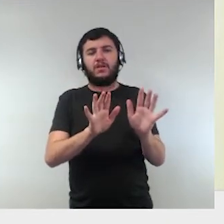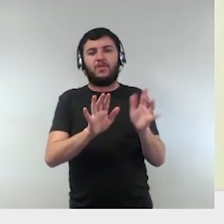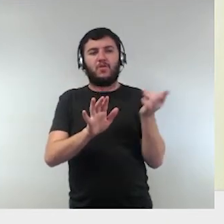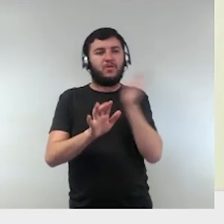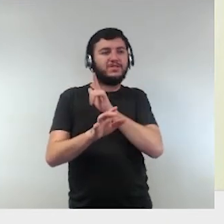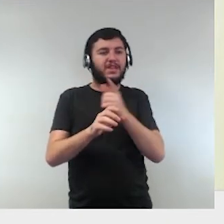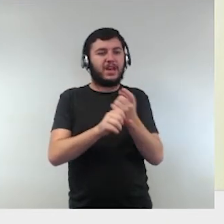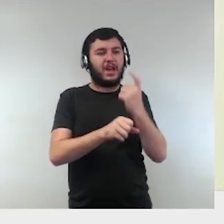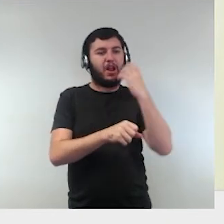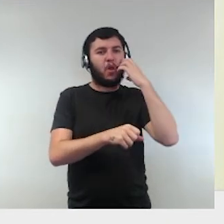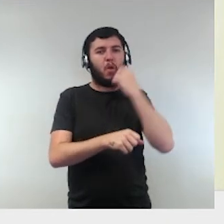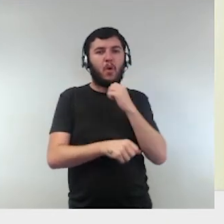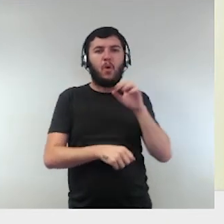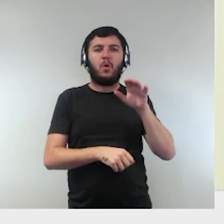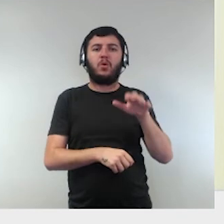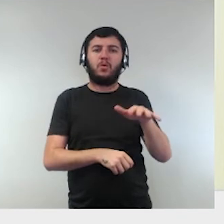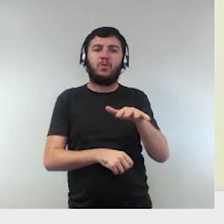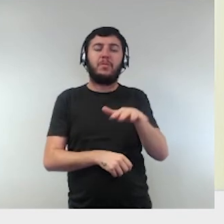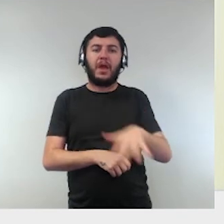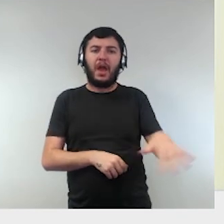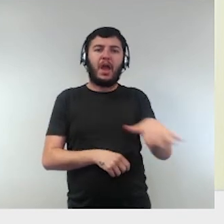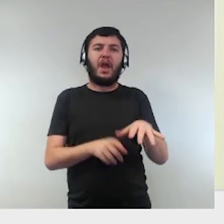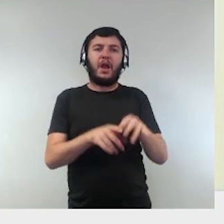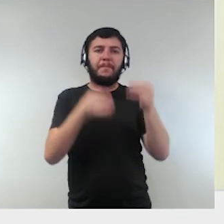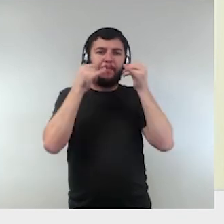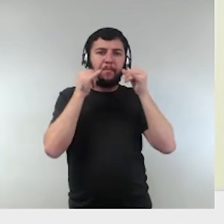que as pessoas envolvidas, elas